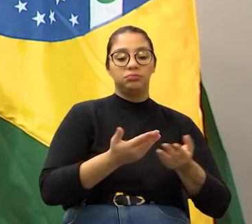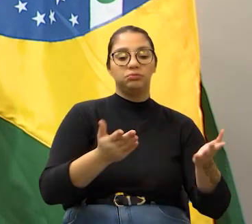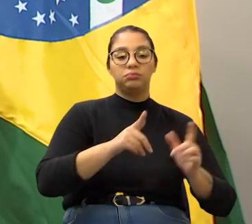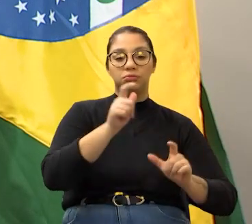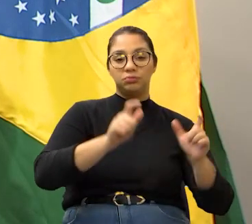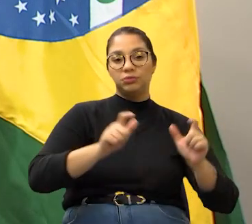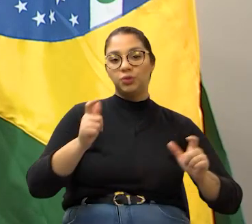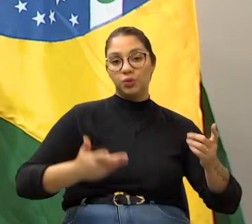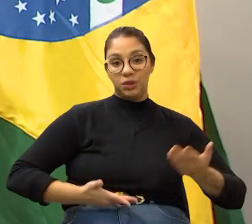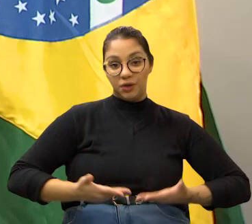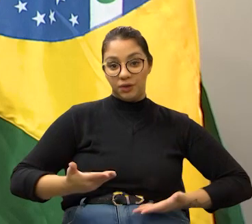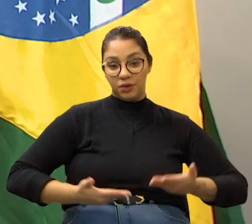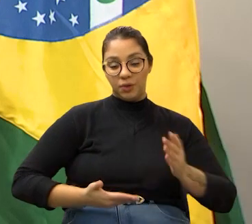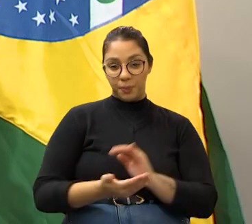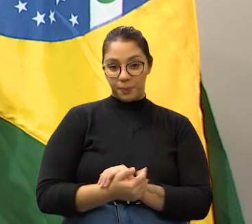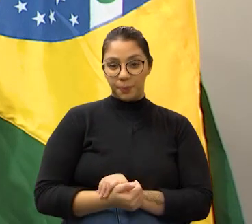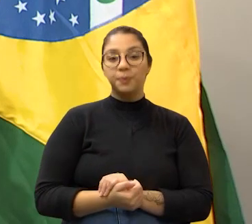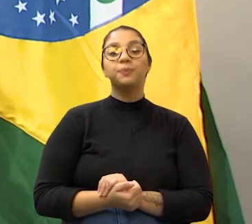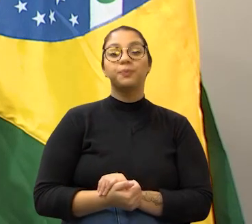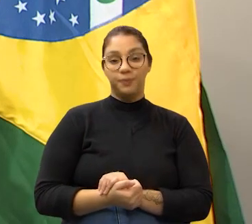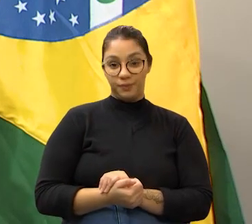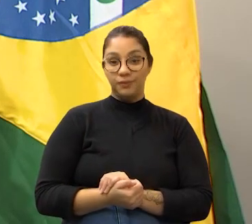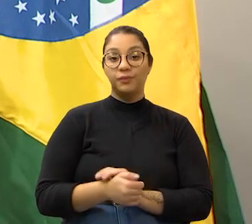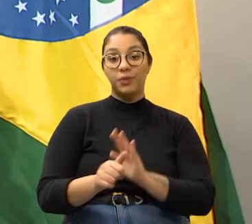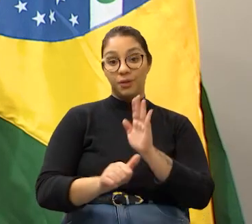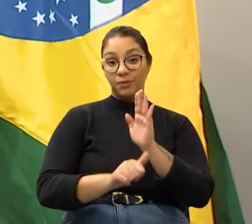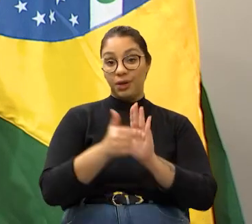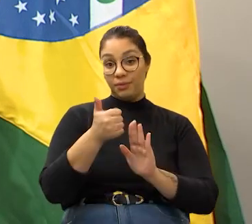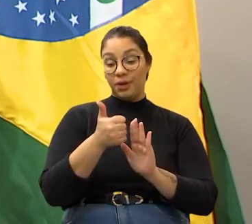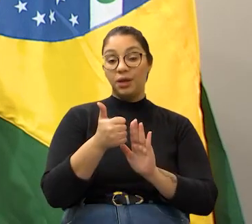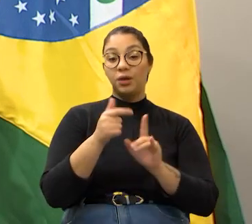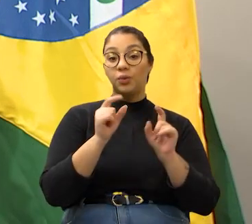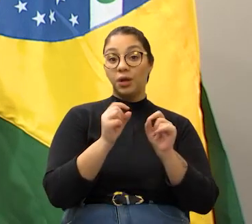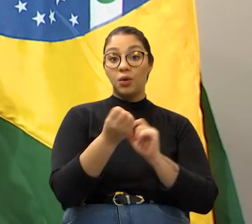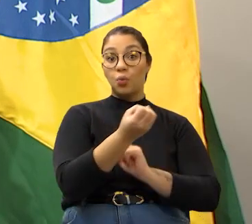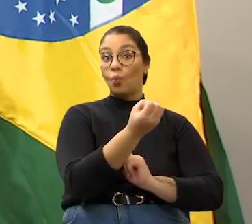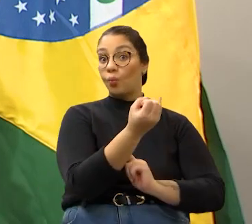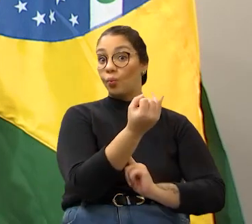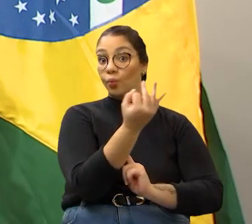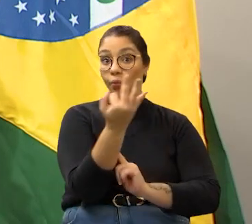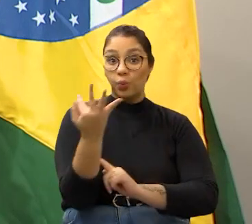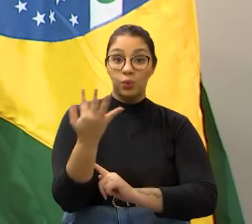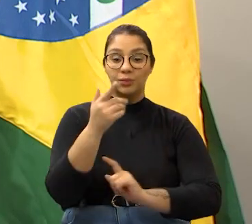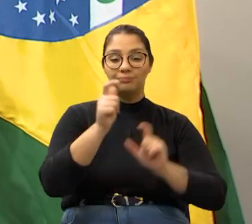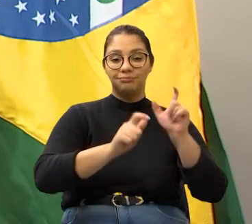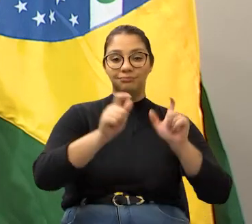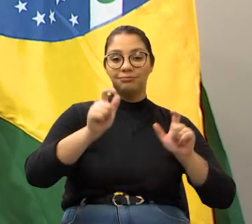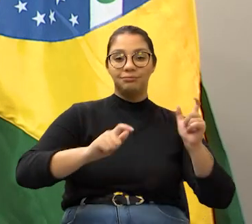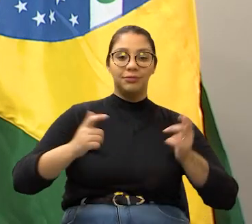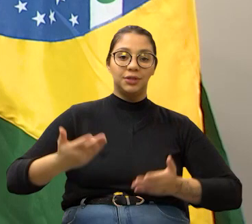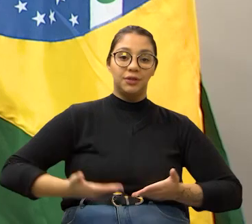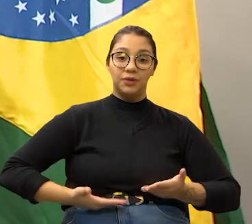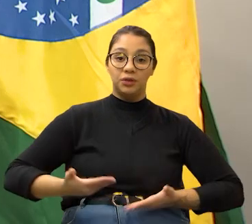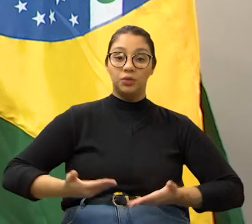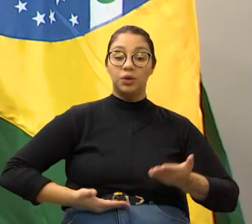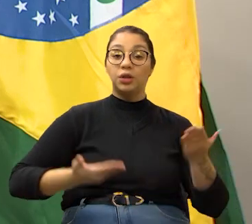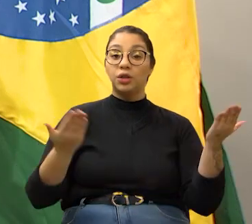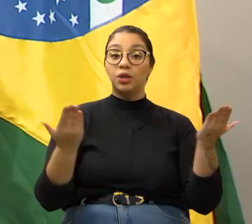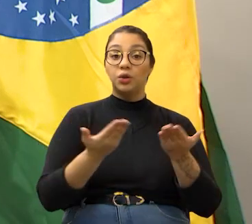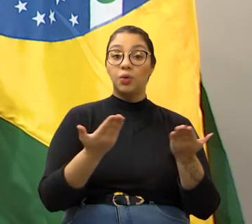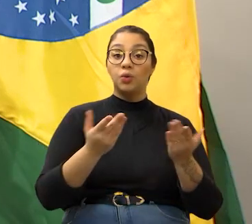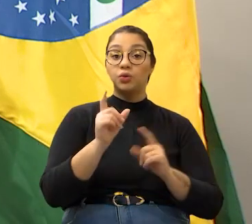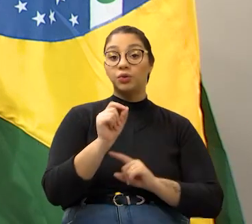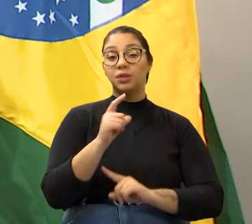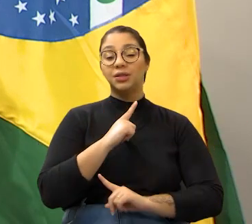pode oferecer para os servidores. Primeiro, há uma quantidade enorme de servidores